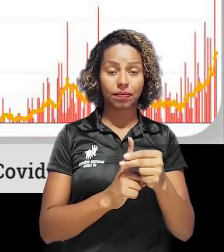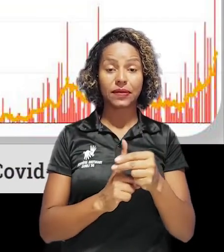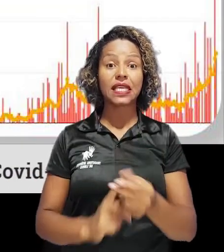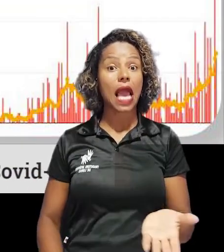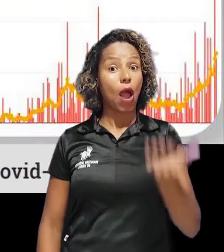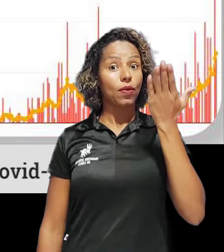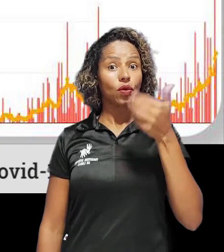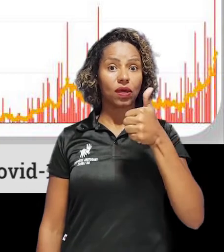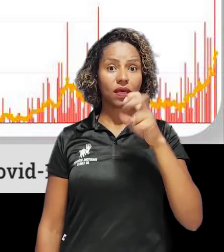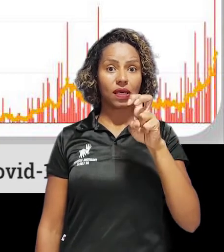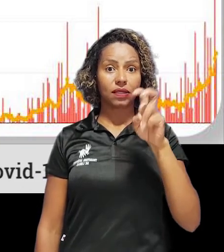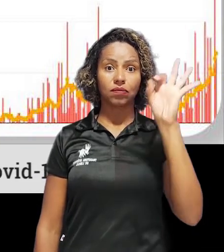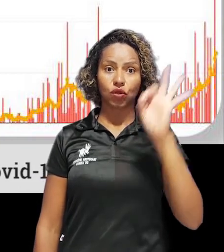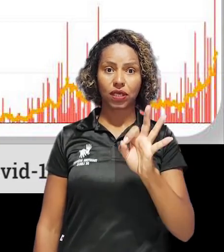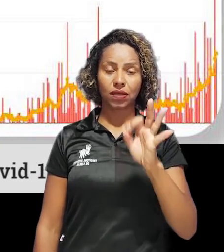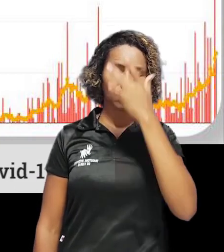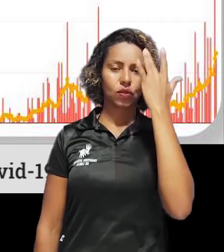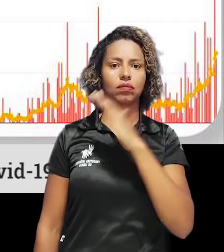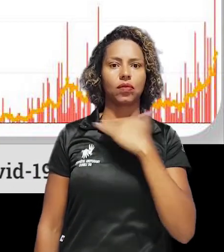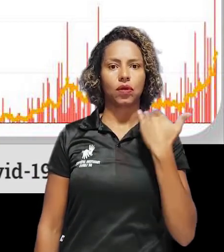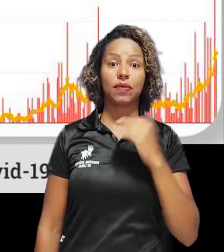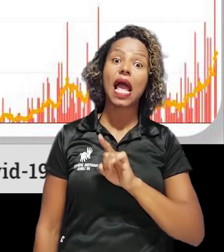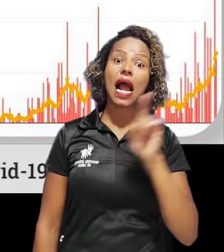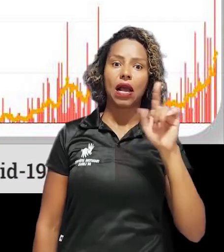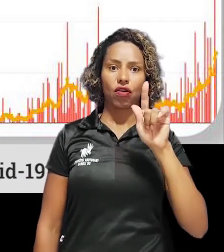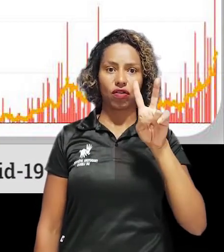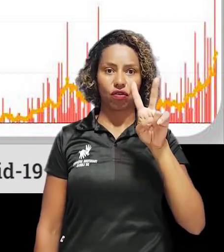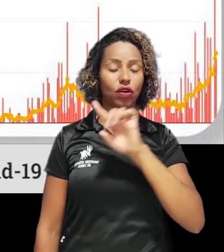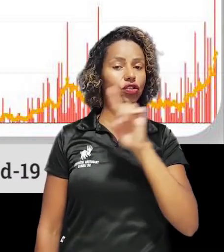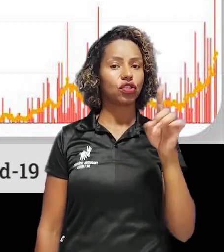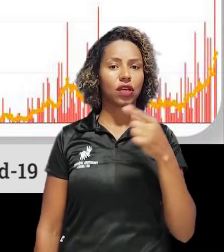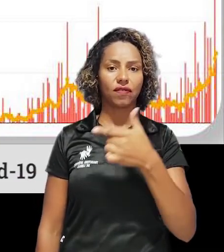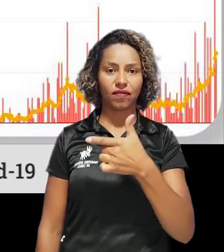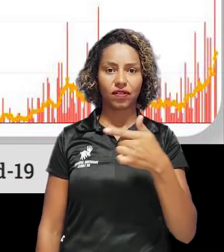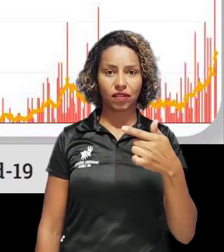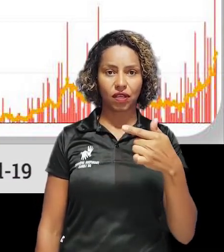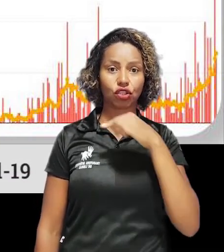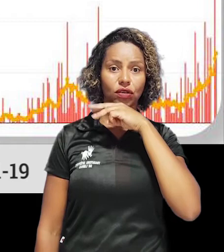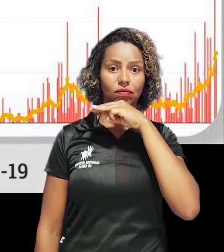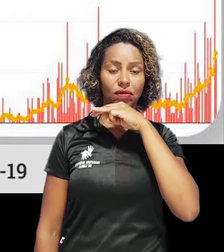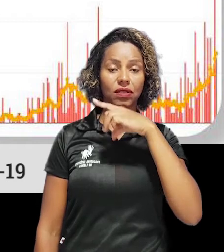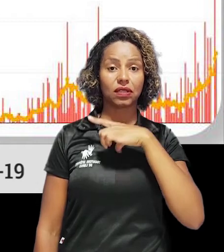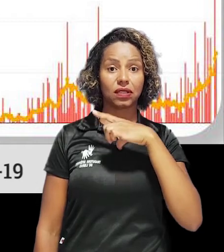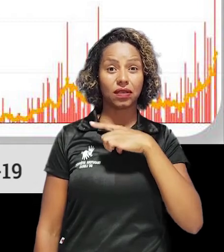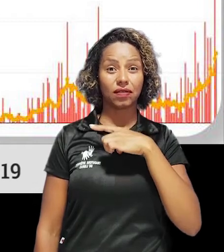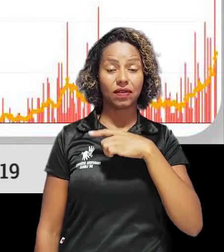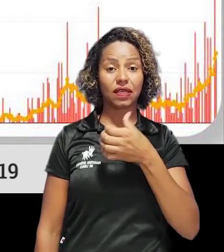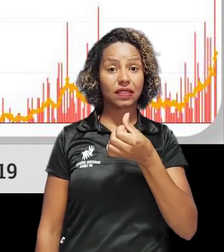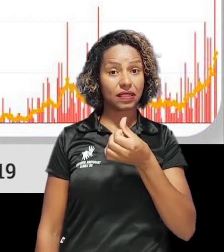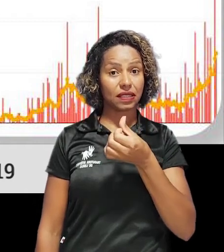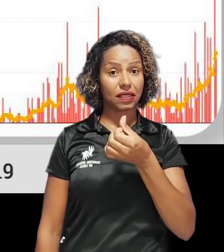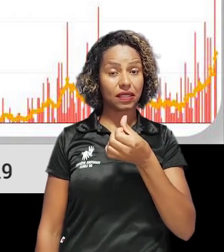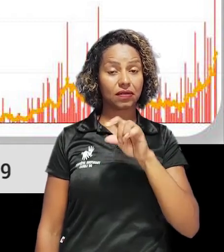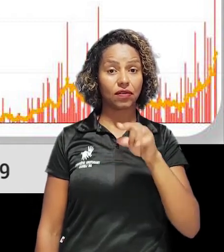casos e de 15,9 por cento de mortes já em Governador Valadares no dia vinte e sete de Março foi registrada a